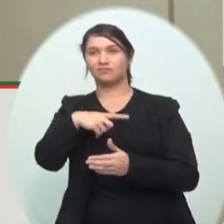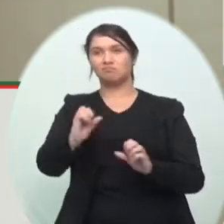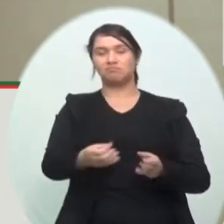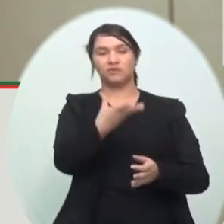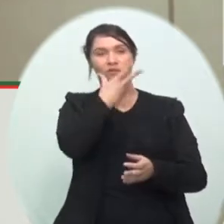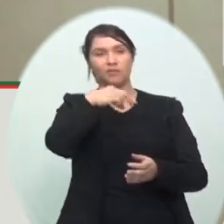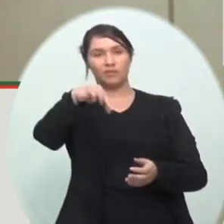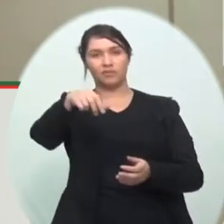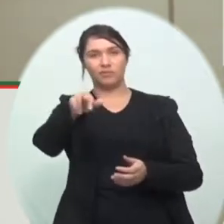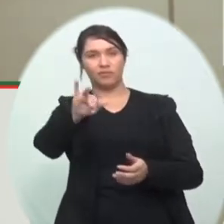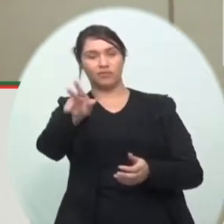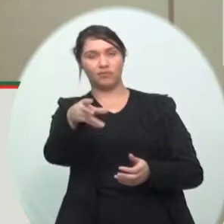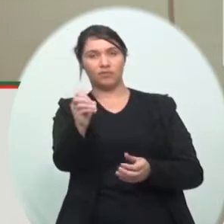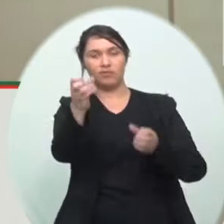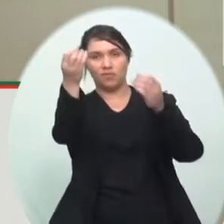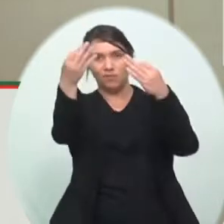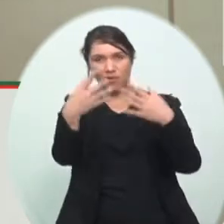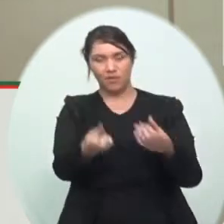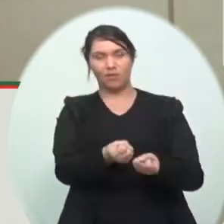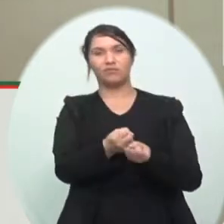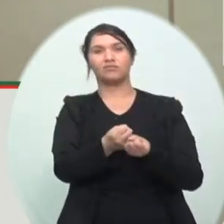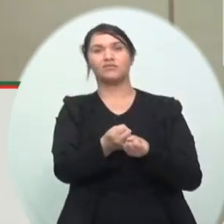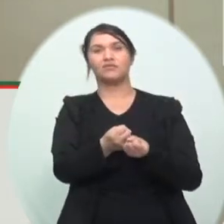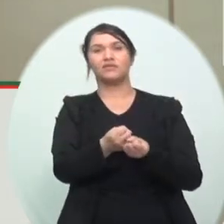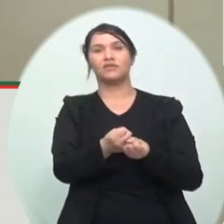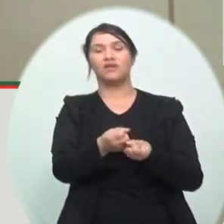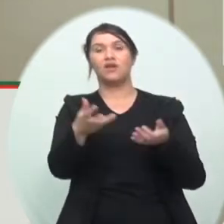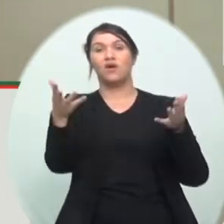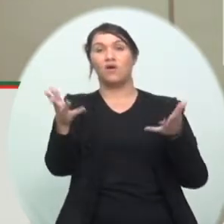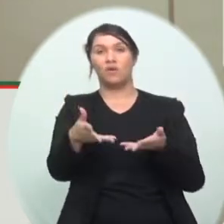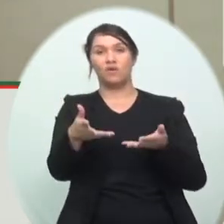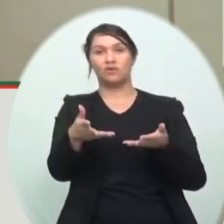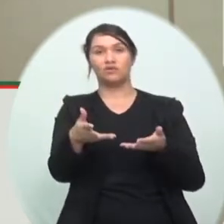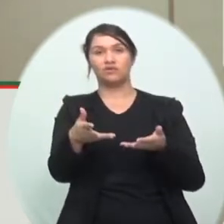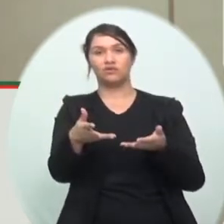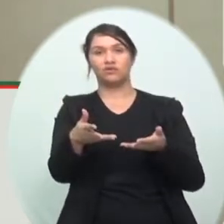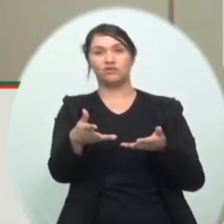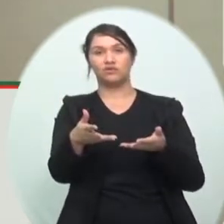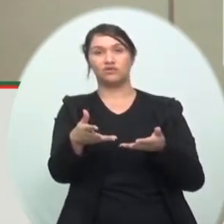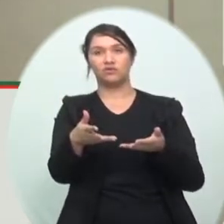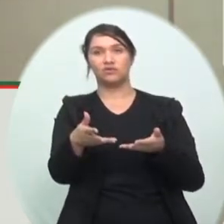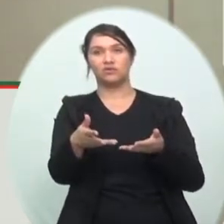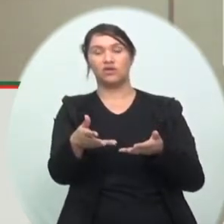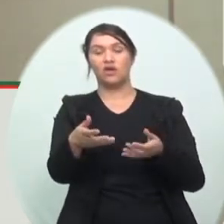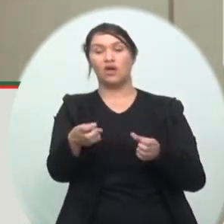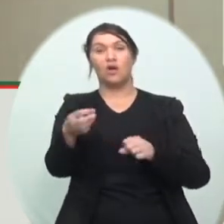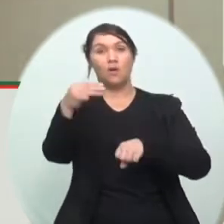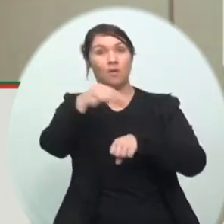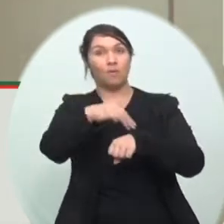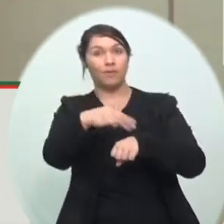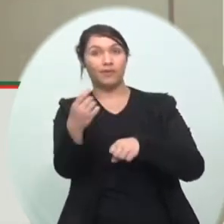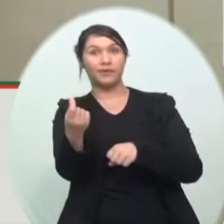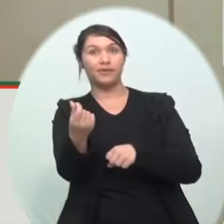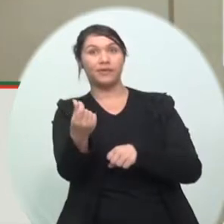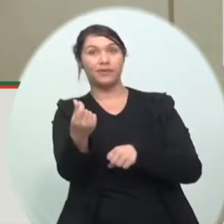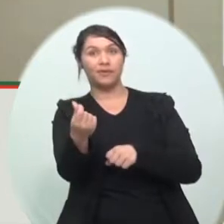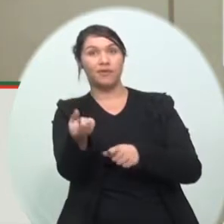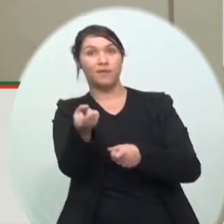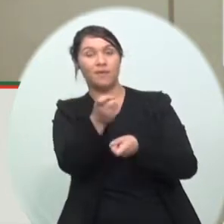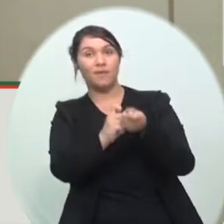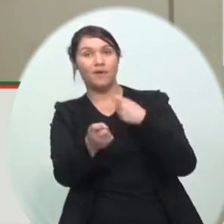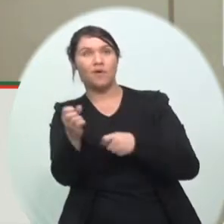bem, há um novo momento econômico para a cidade de Criciúma surgindo por aí. Então, o meu questionamento